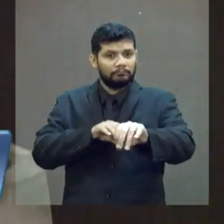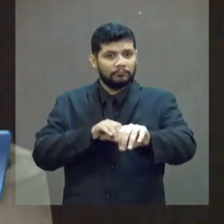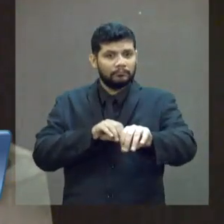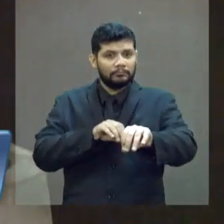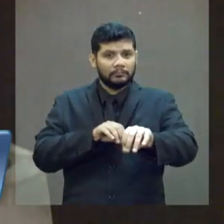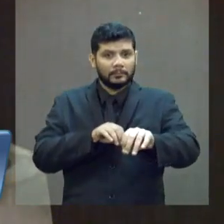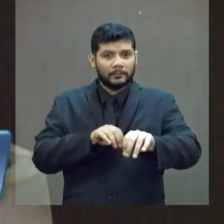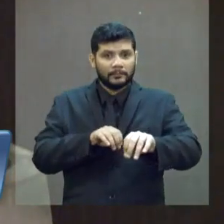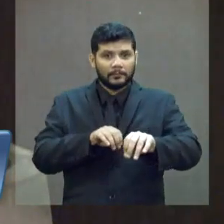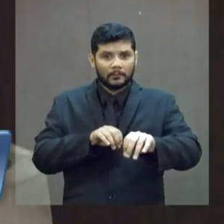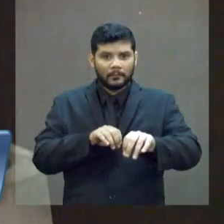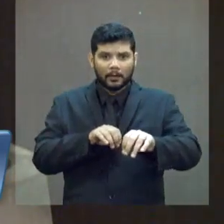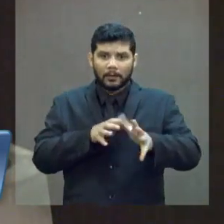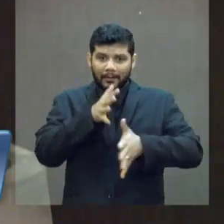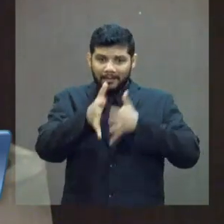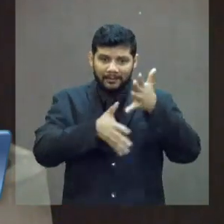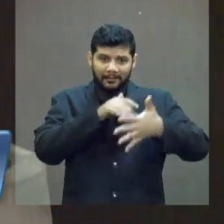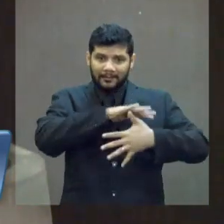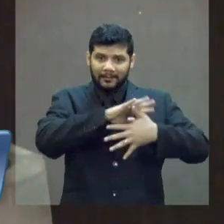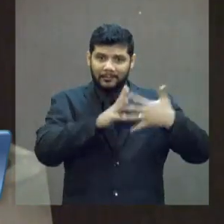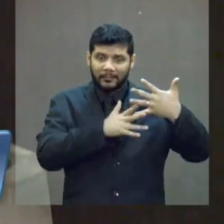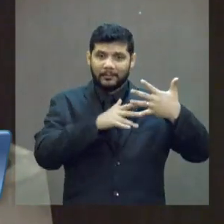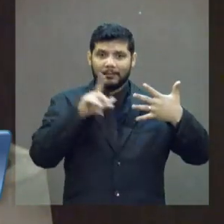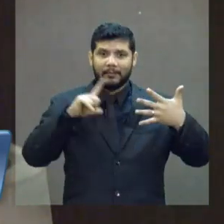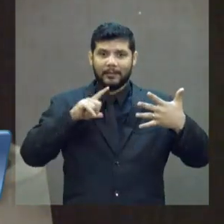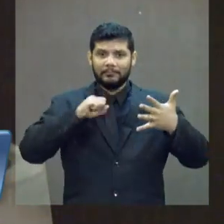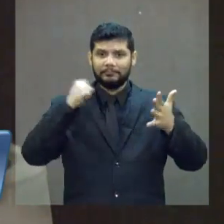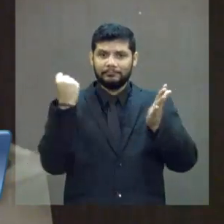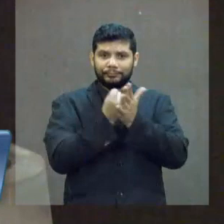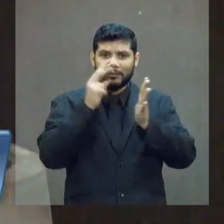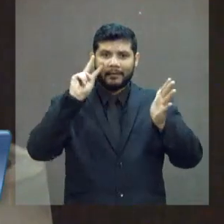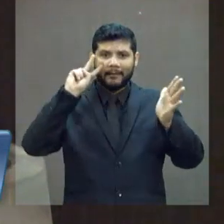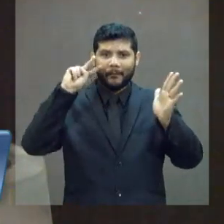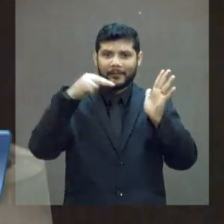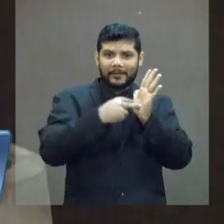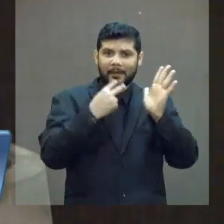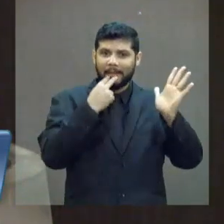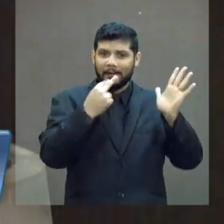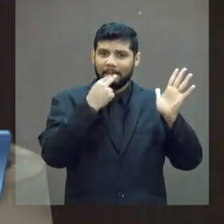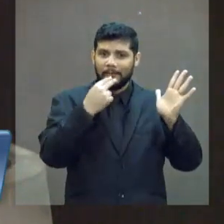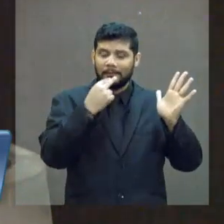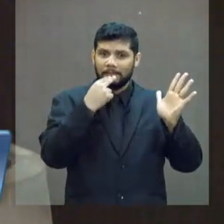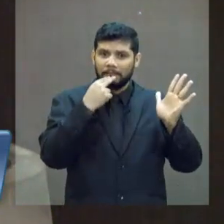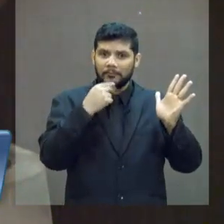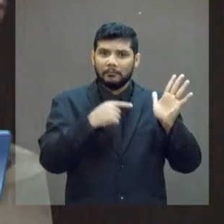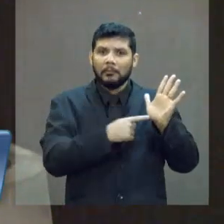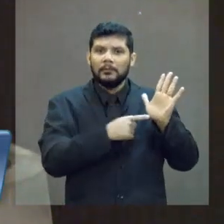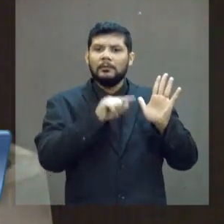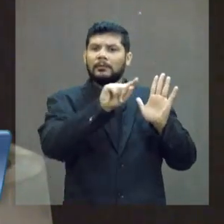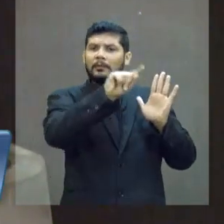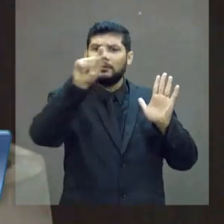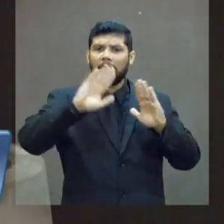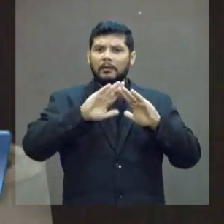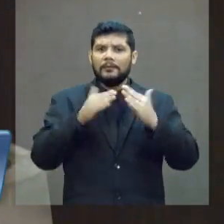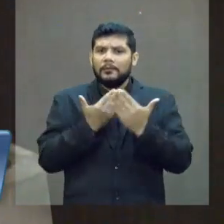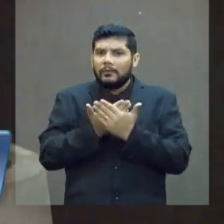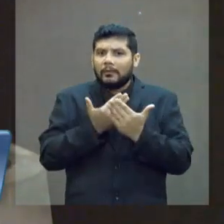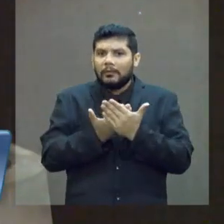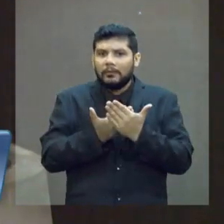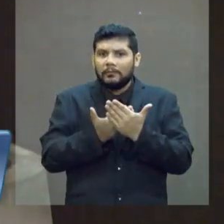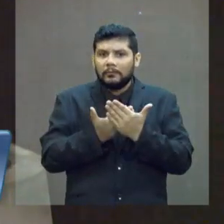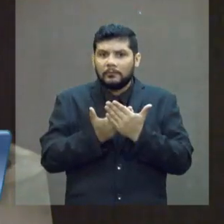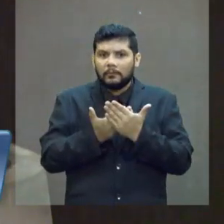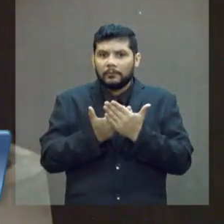é uma língua reconhecida oficialmente pelo Brasil, a língua brasileira de sinais, não contam com escolas